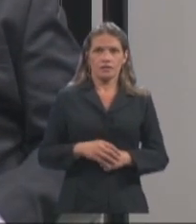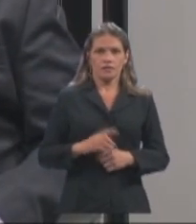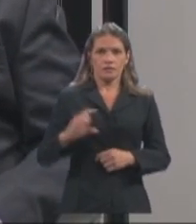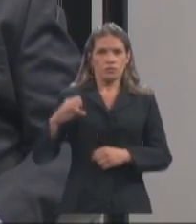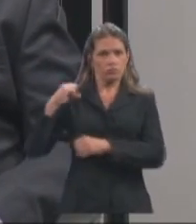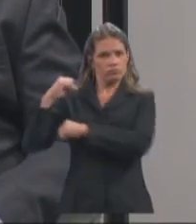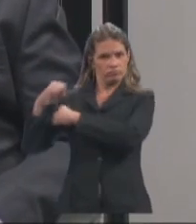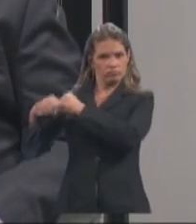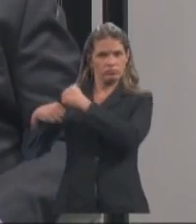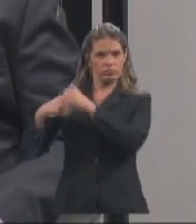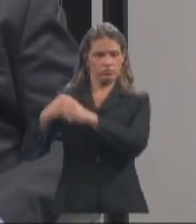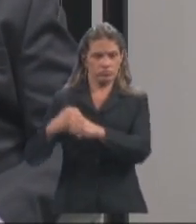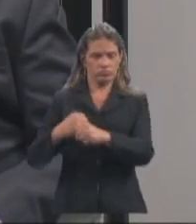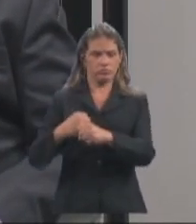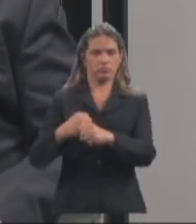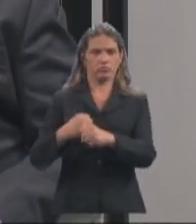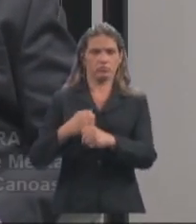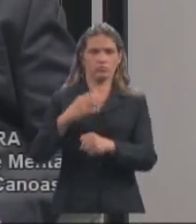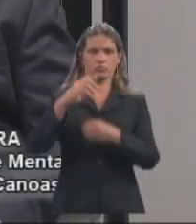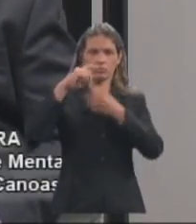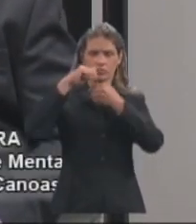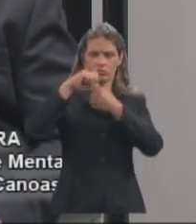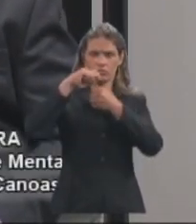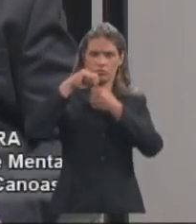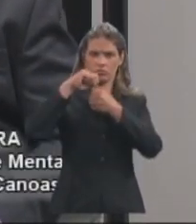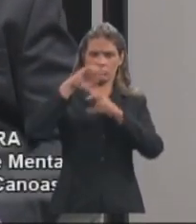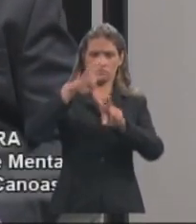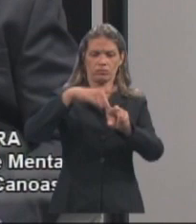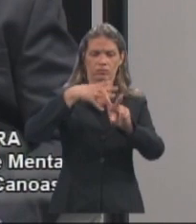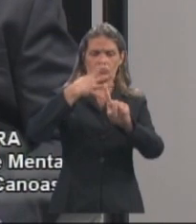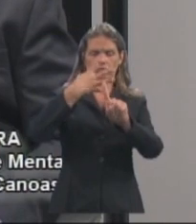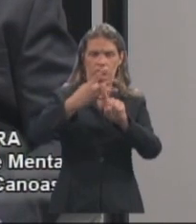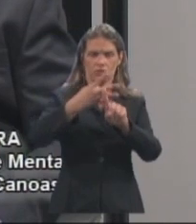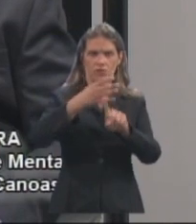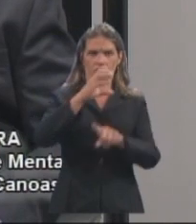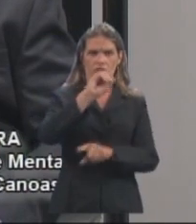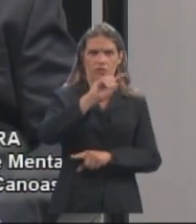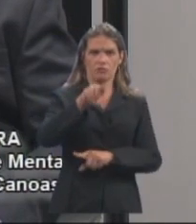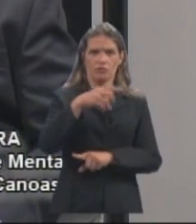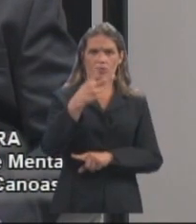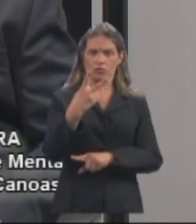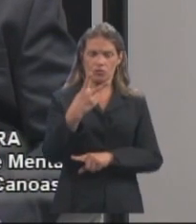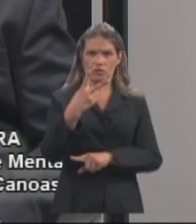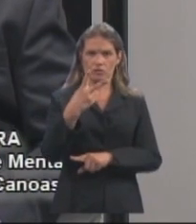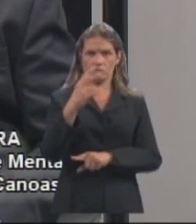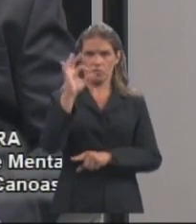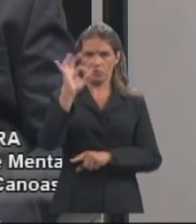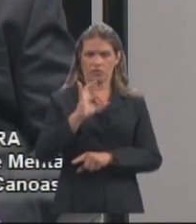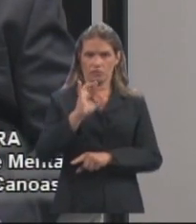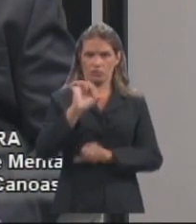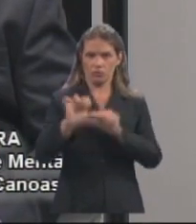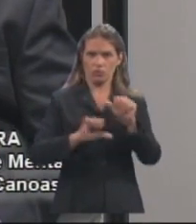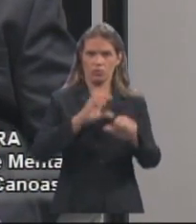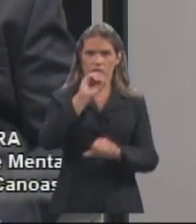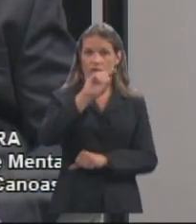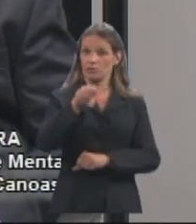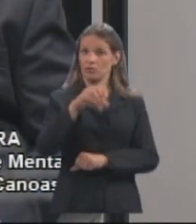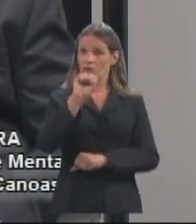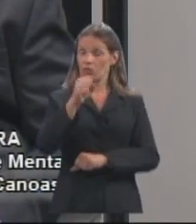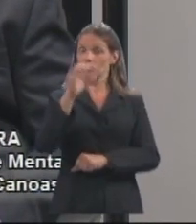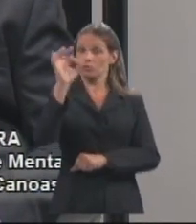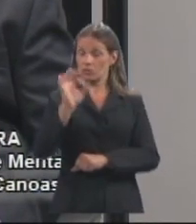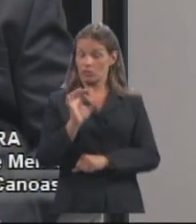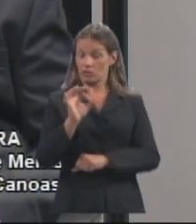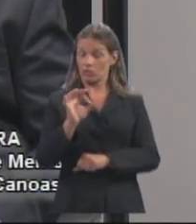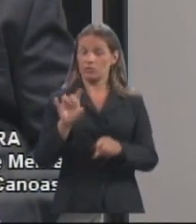nos últimos anos o crack quadruplicou de 0,22% para 0,8 e na mesmo